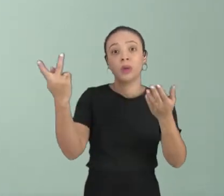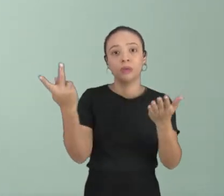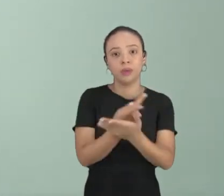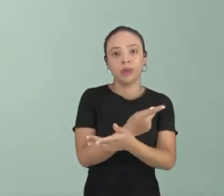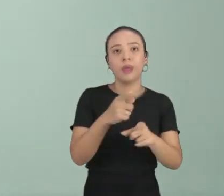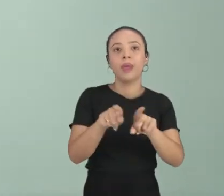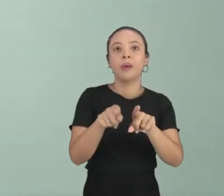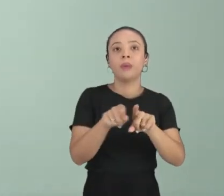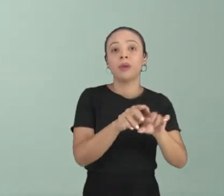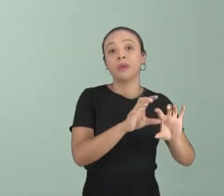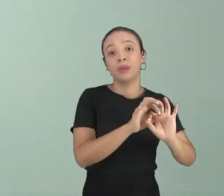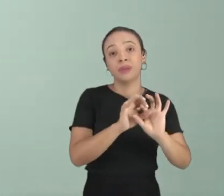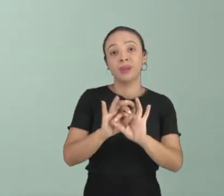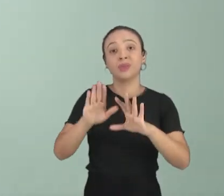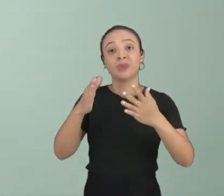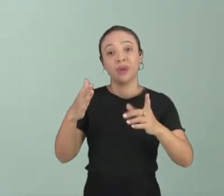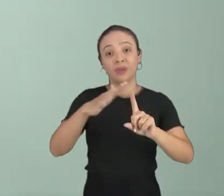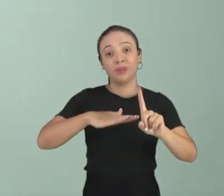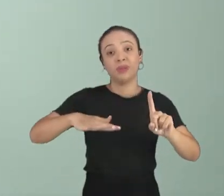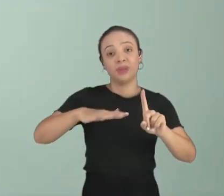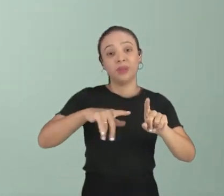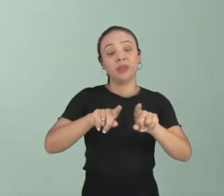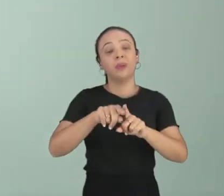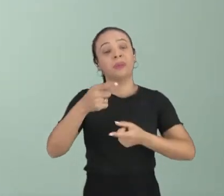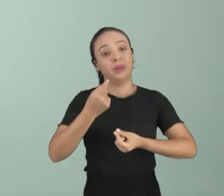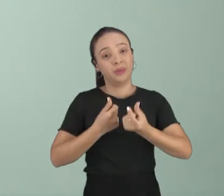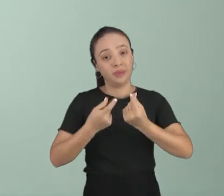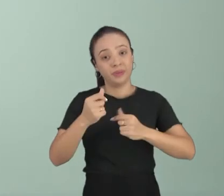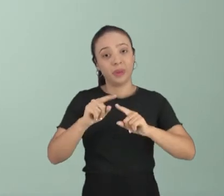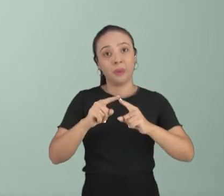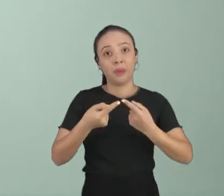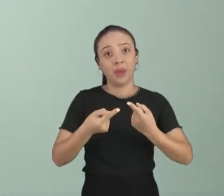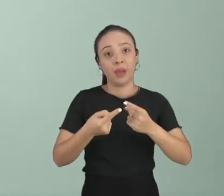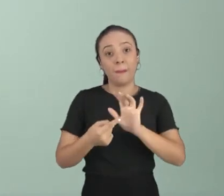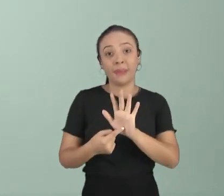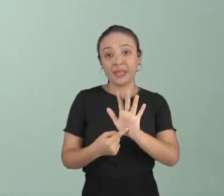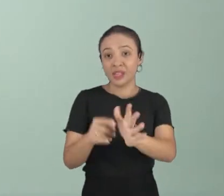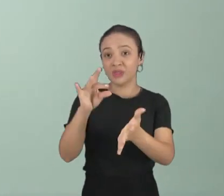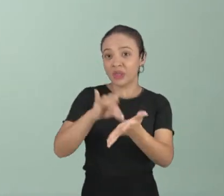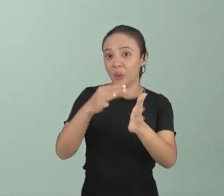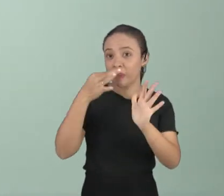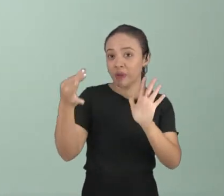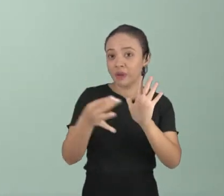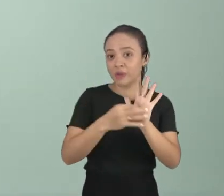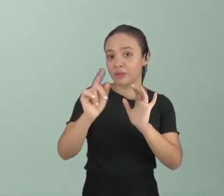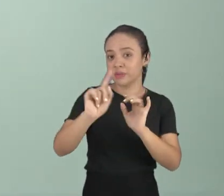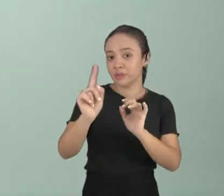contexto social, econômico, mas ele não vai trazer a opinião dele.